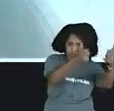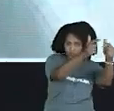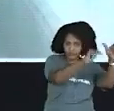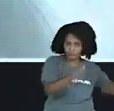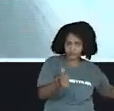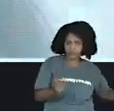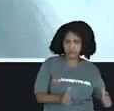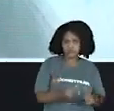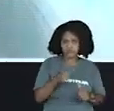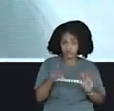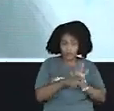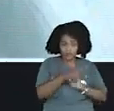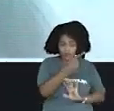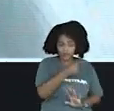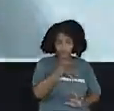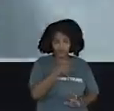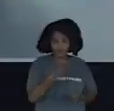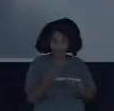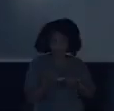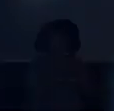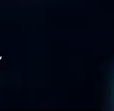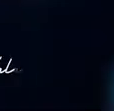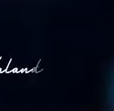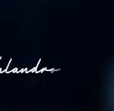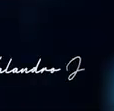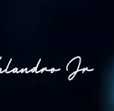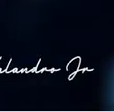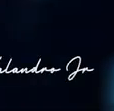vocês vão sacrificar os seus próprios filhos e